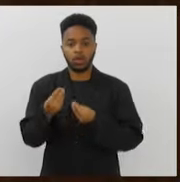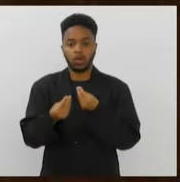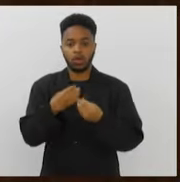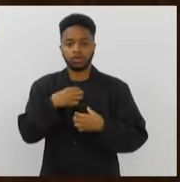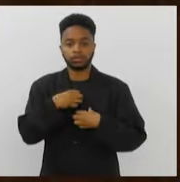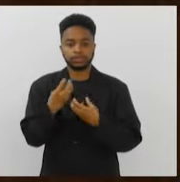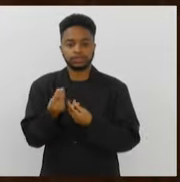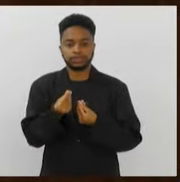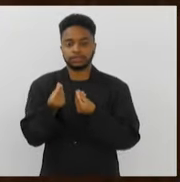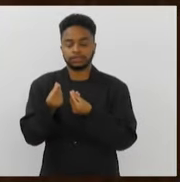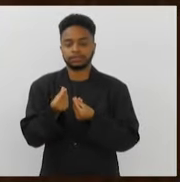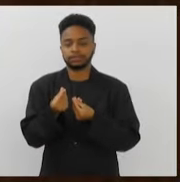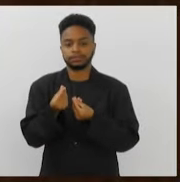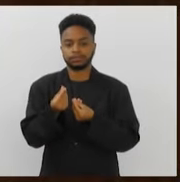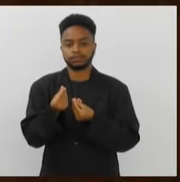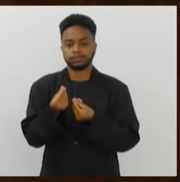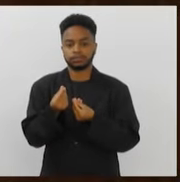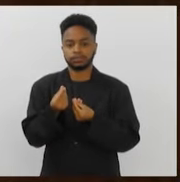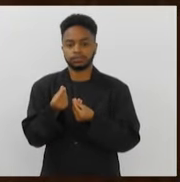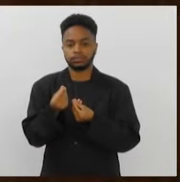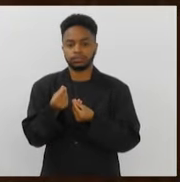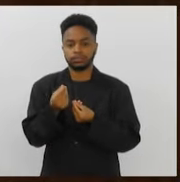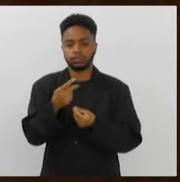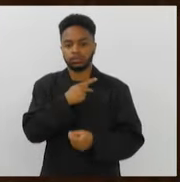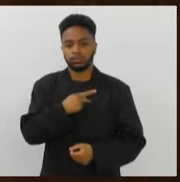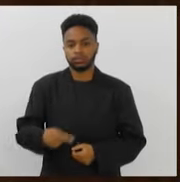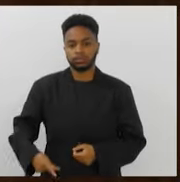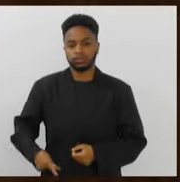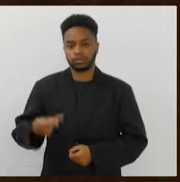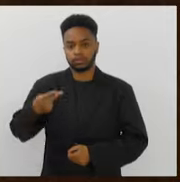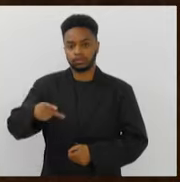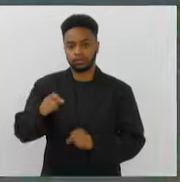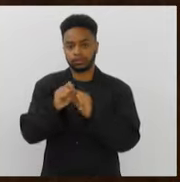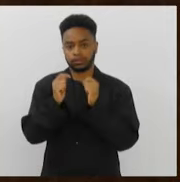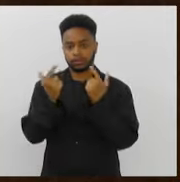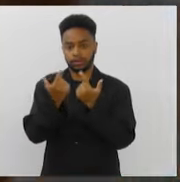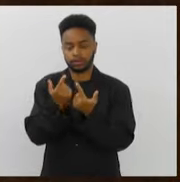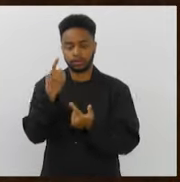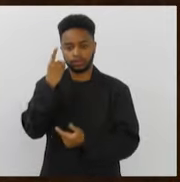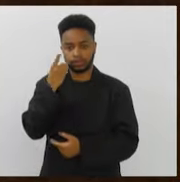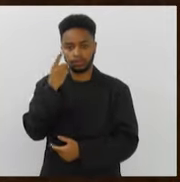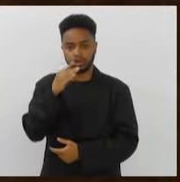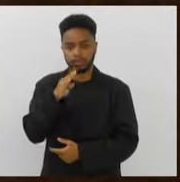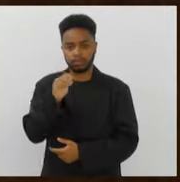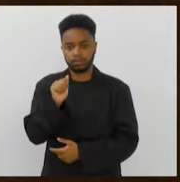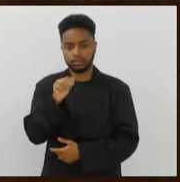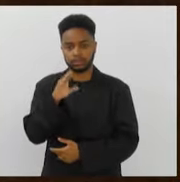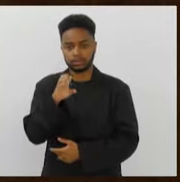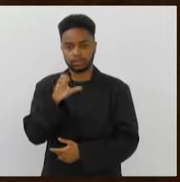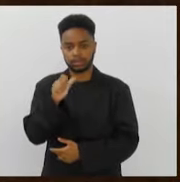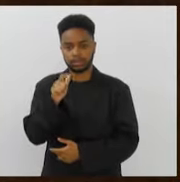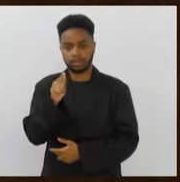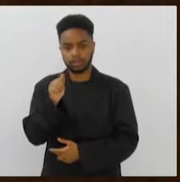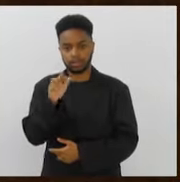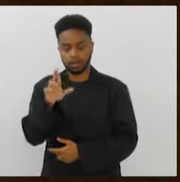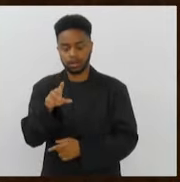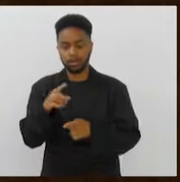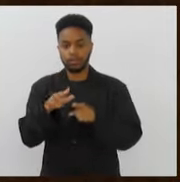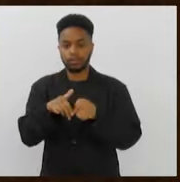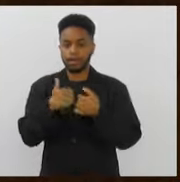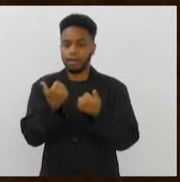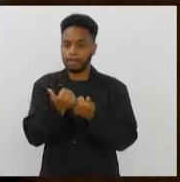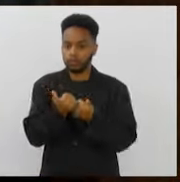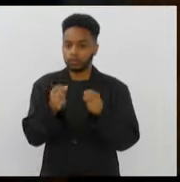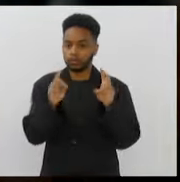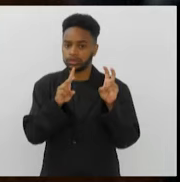presidente da Alerj, o deputado Rodrigo, pelo apoio também a essa causa,